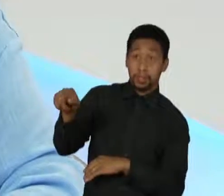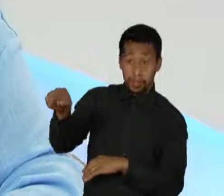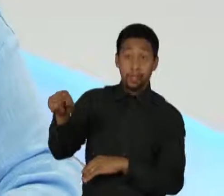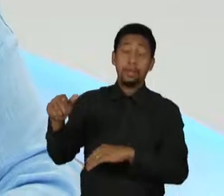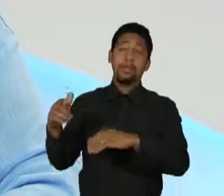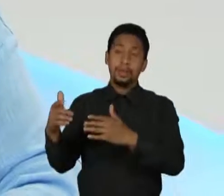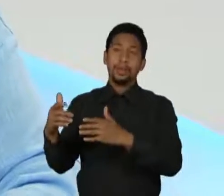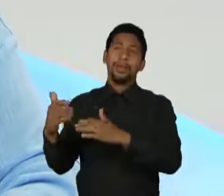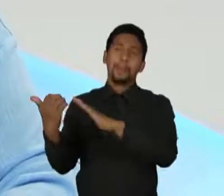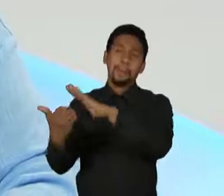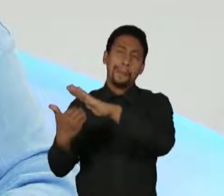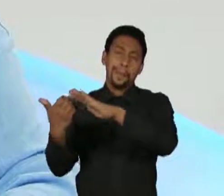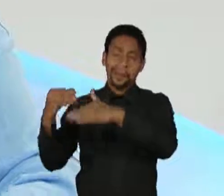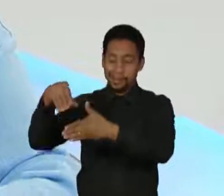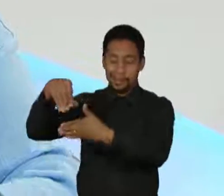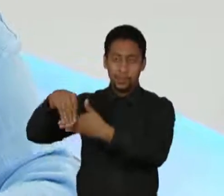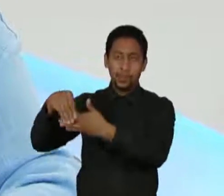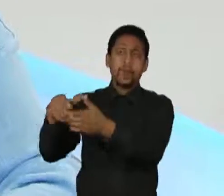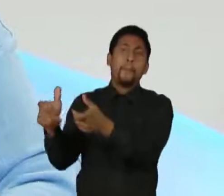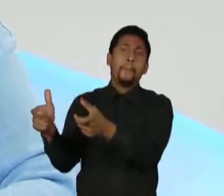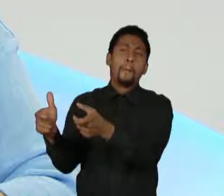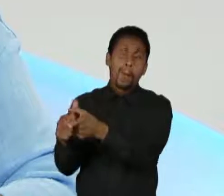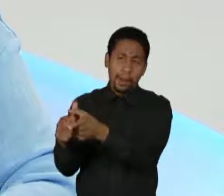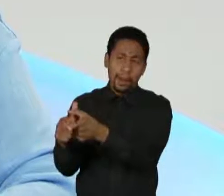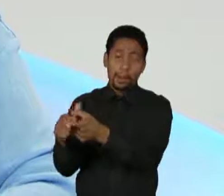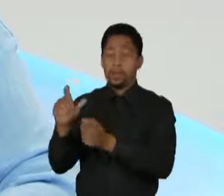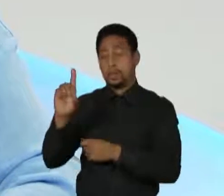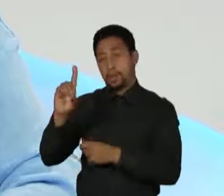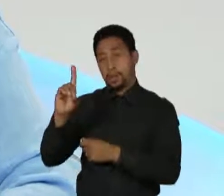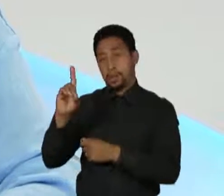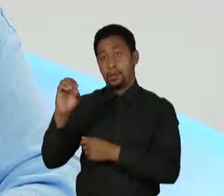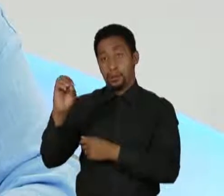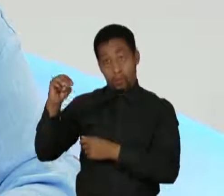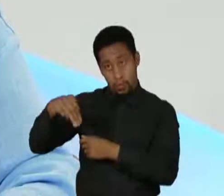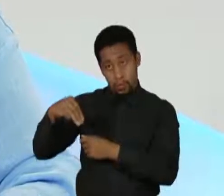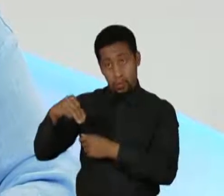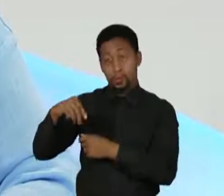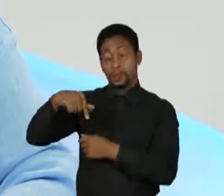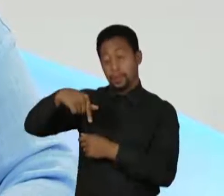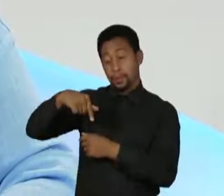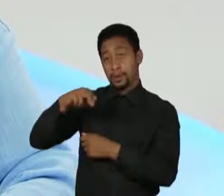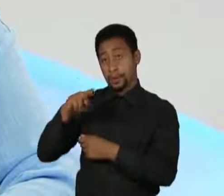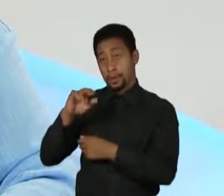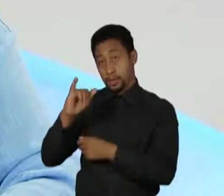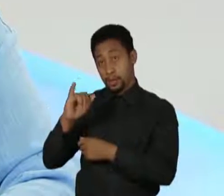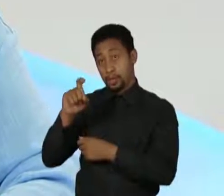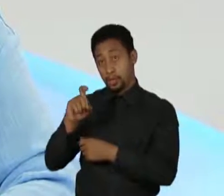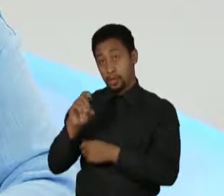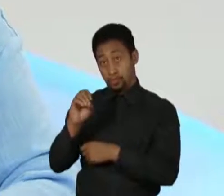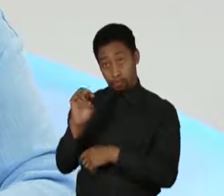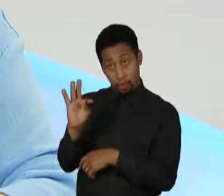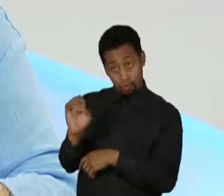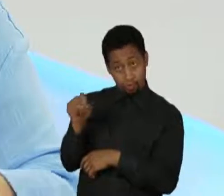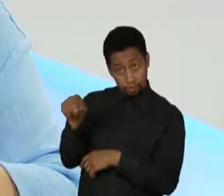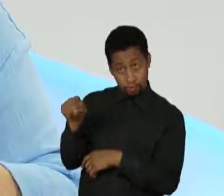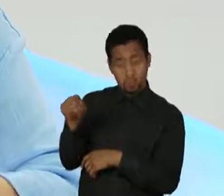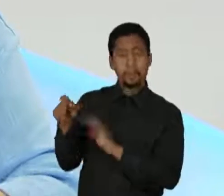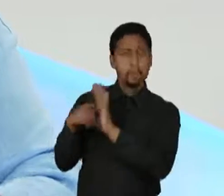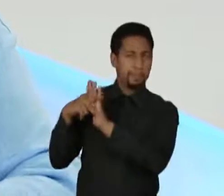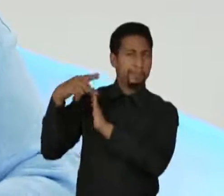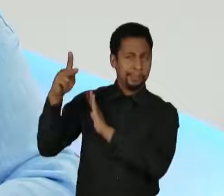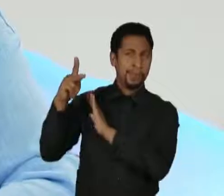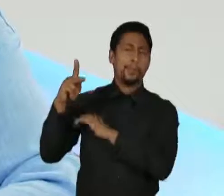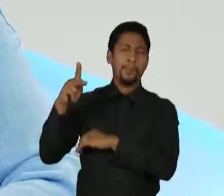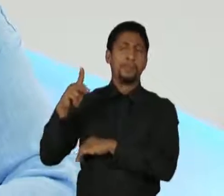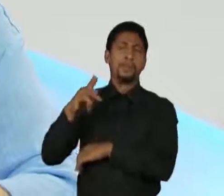pequena ligada a uma livraria muito charmosa que tem em Belo Horizonte e a gente fez uma